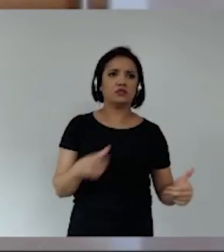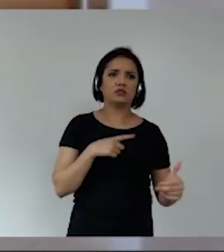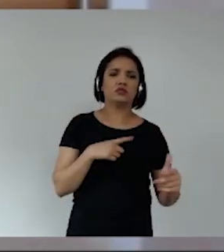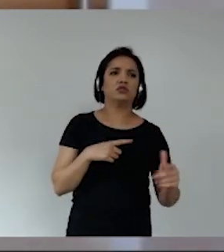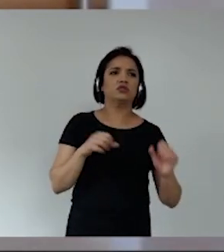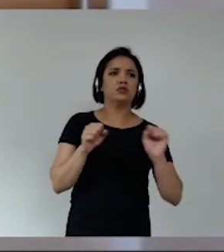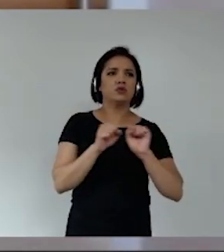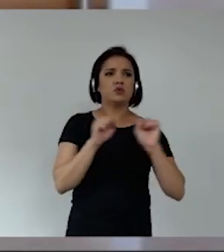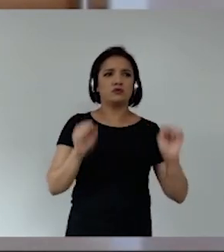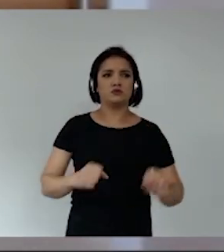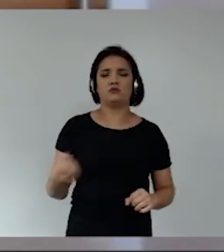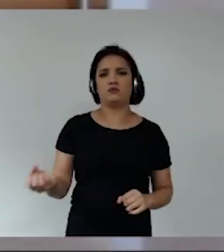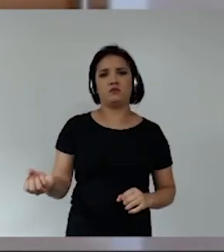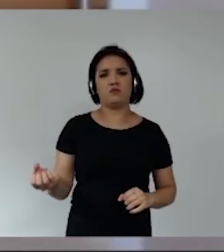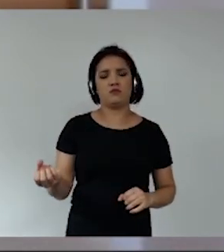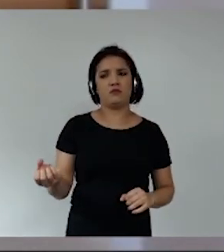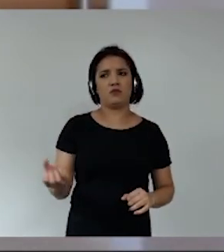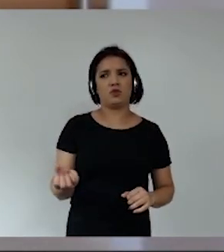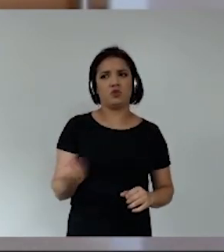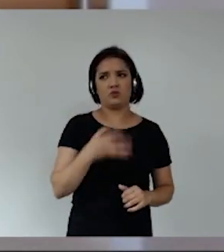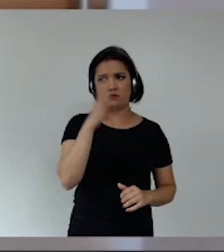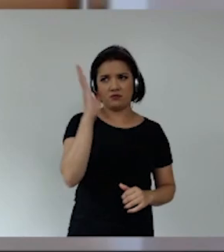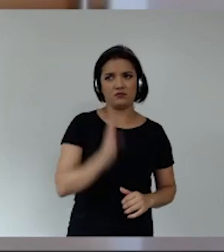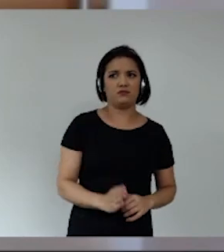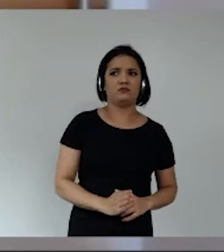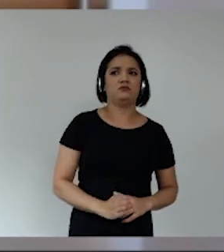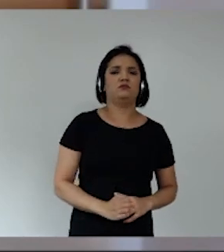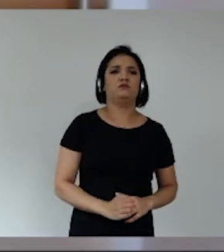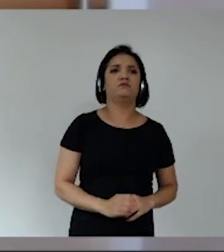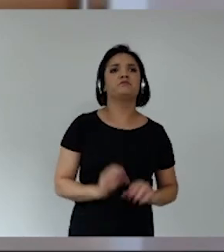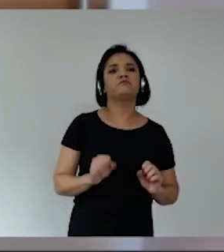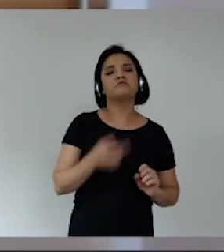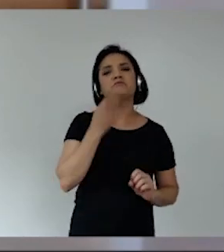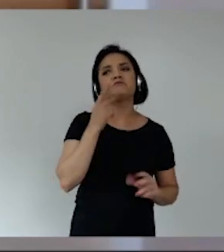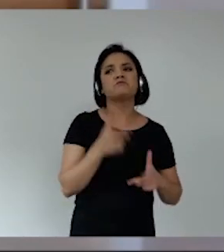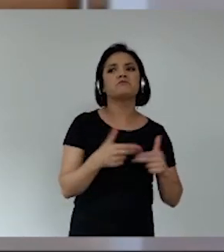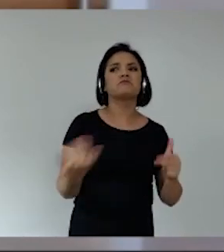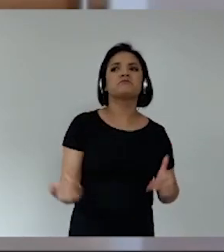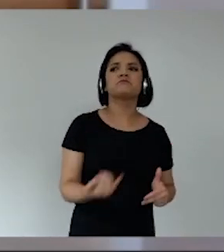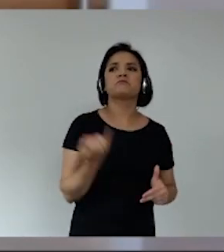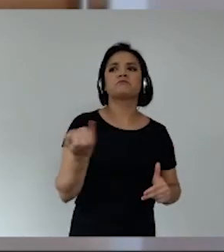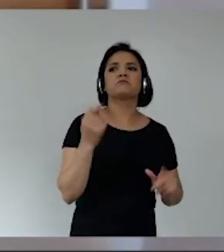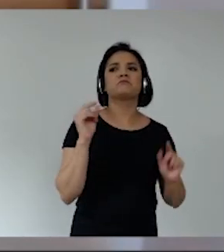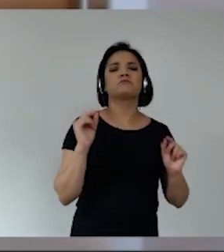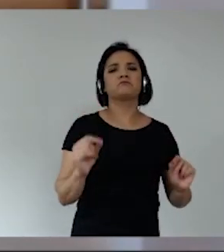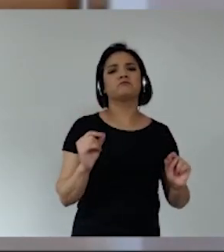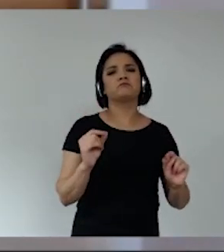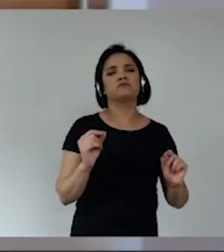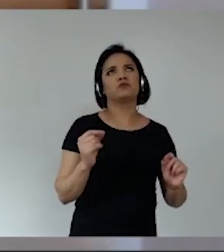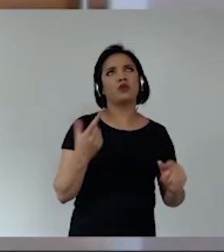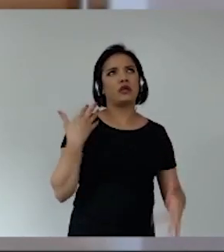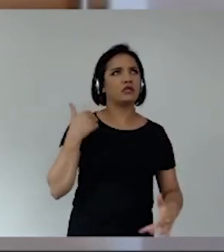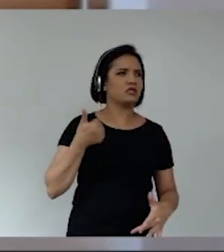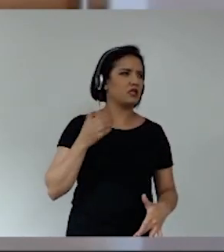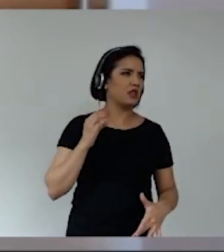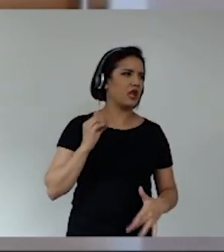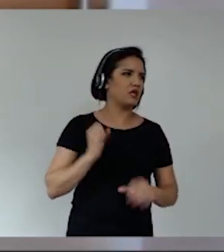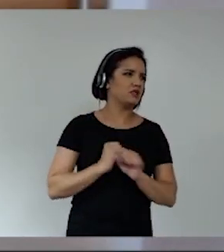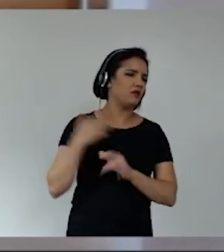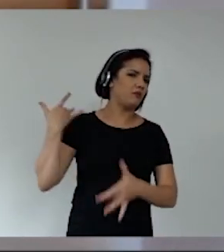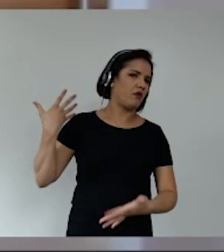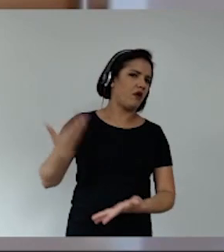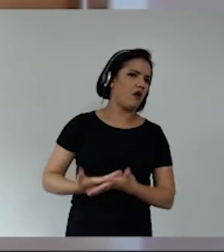registral brasileiro. A gente pode citar aí questões importantes ao longo das últimas décadas, como, por exemplo, a possibilidade